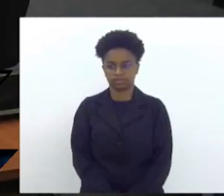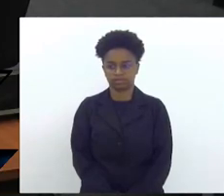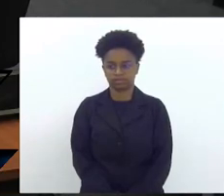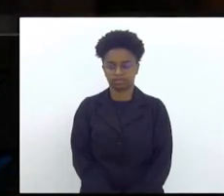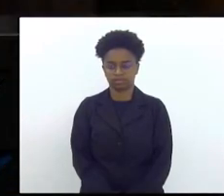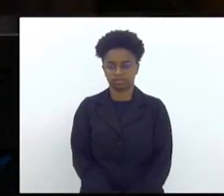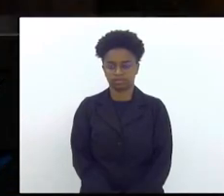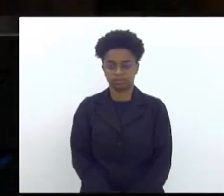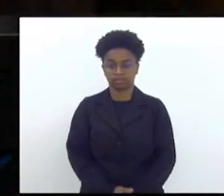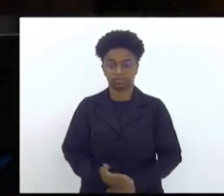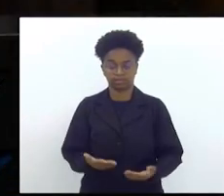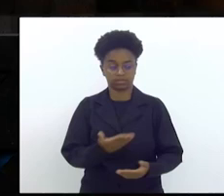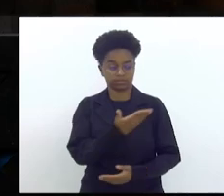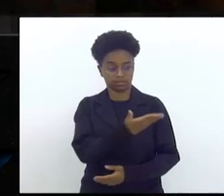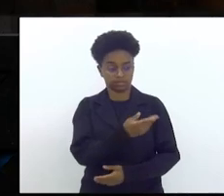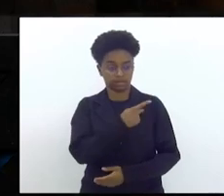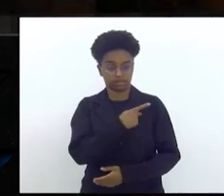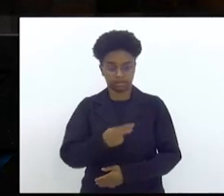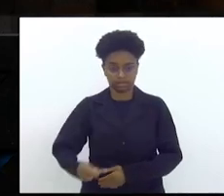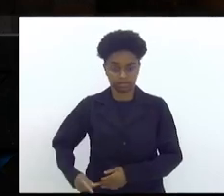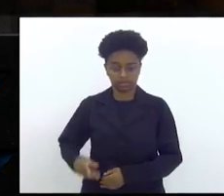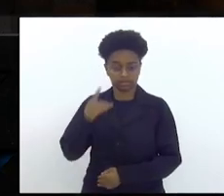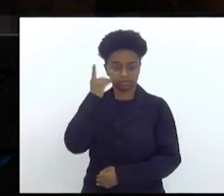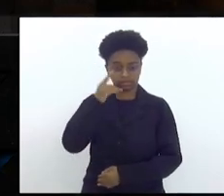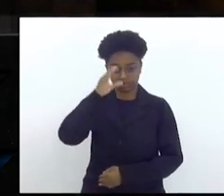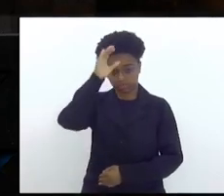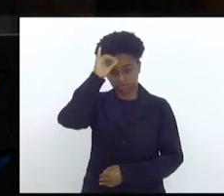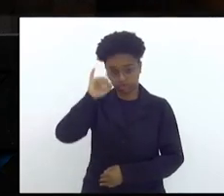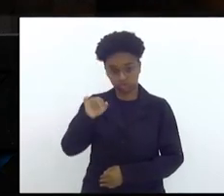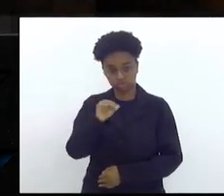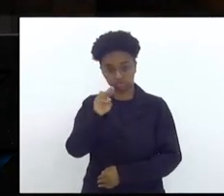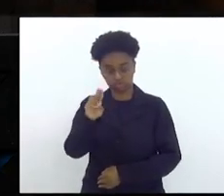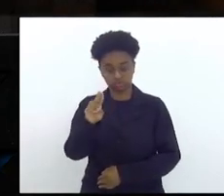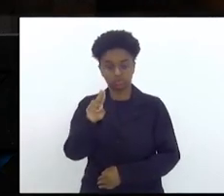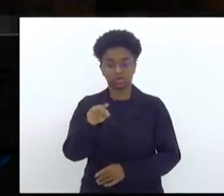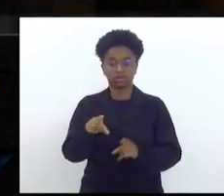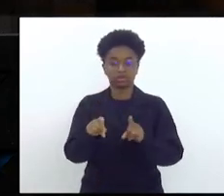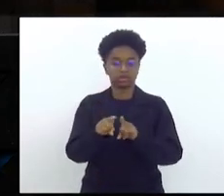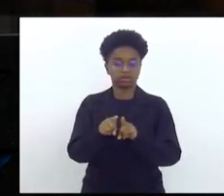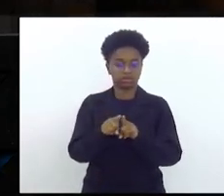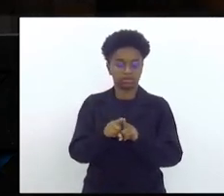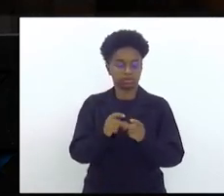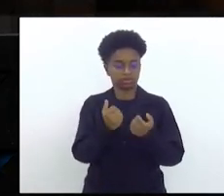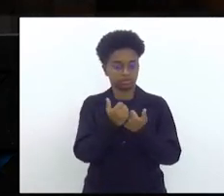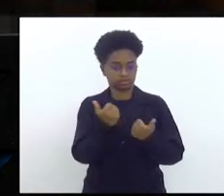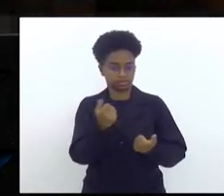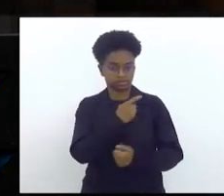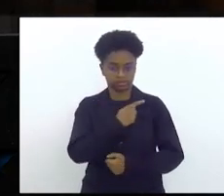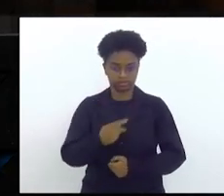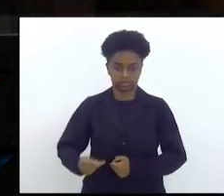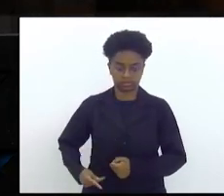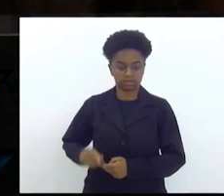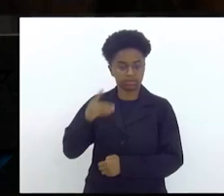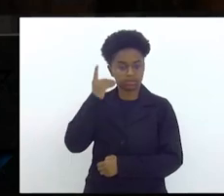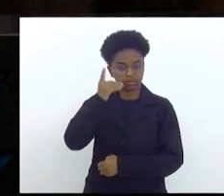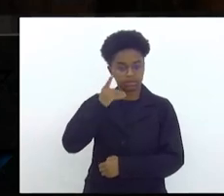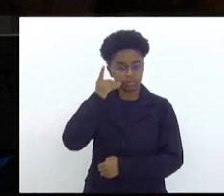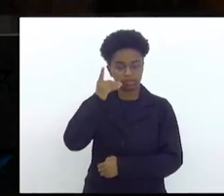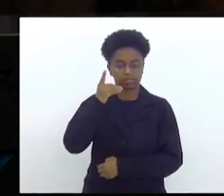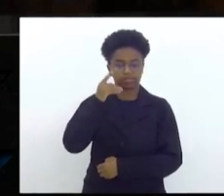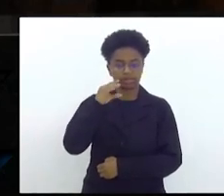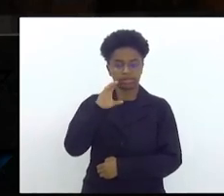senhora Presidente deputada tia Ju senhora vice-presidente deputada